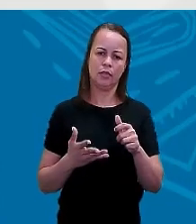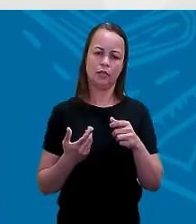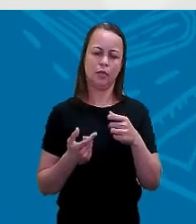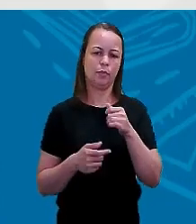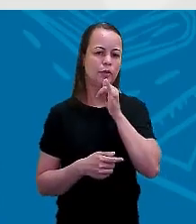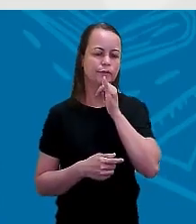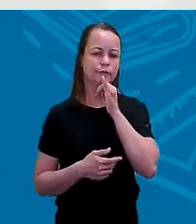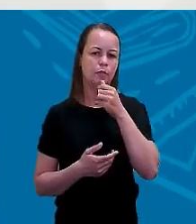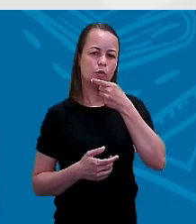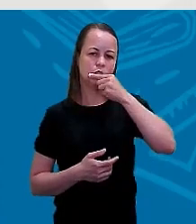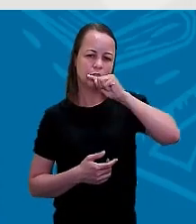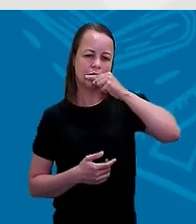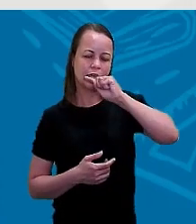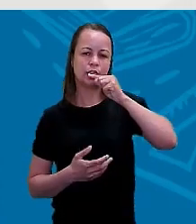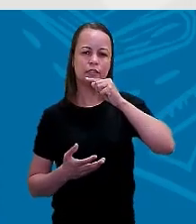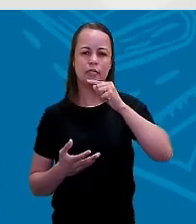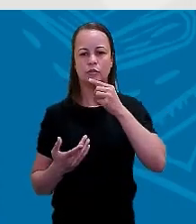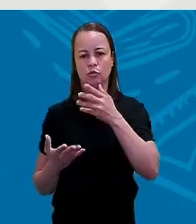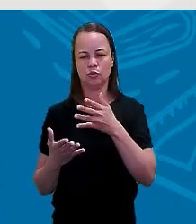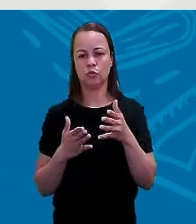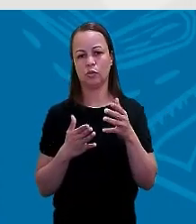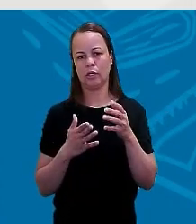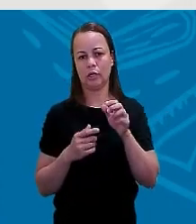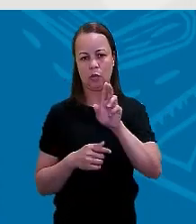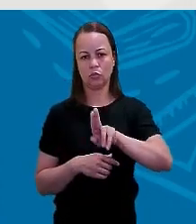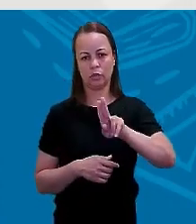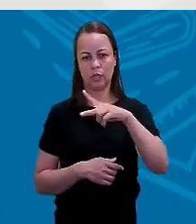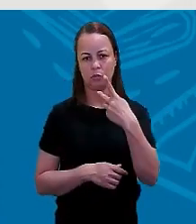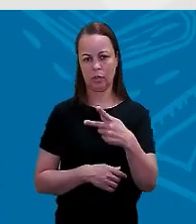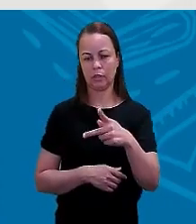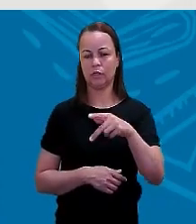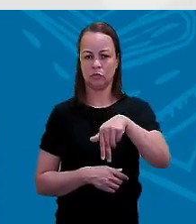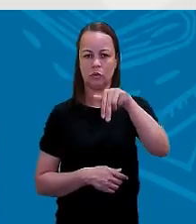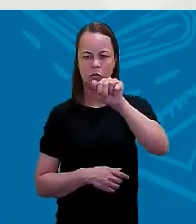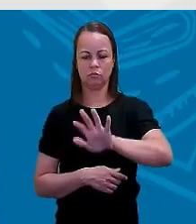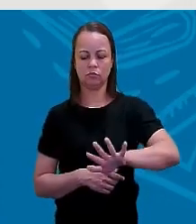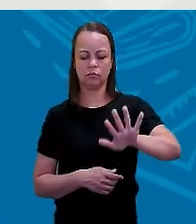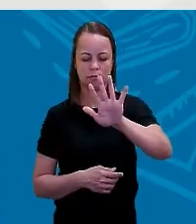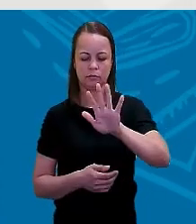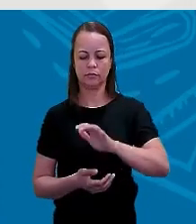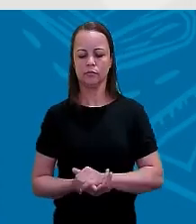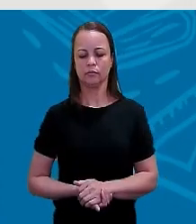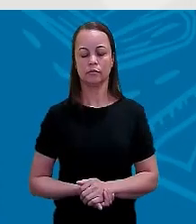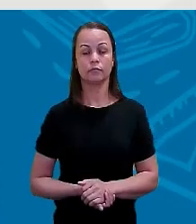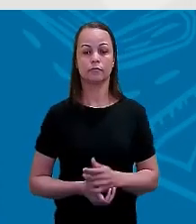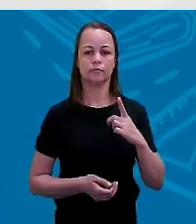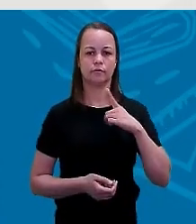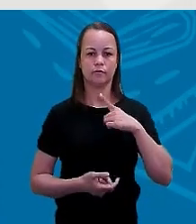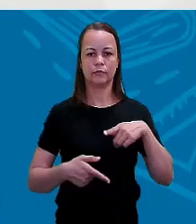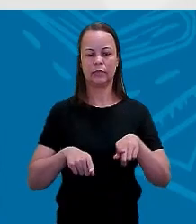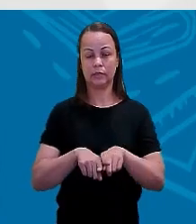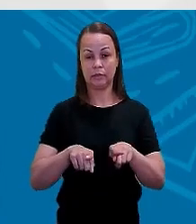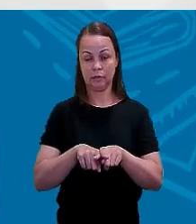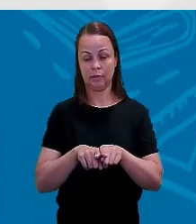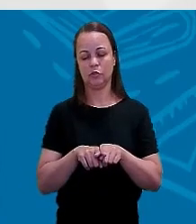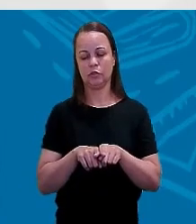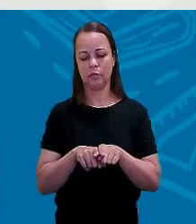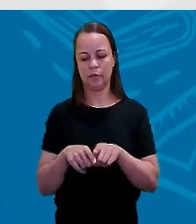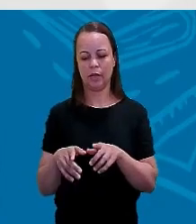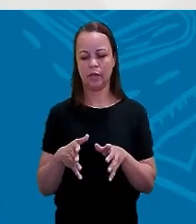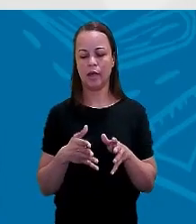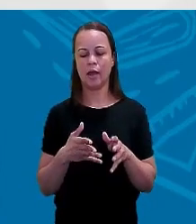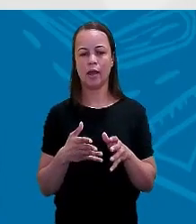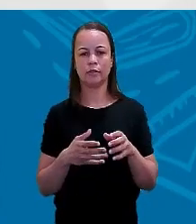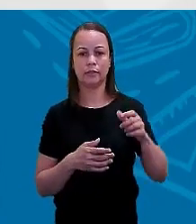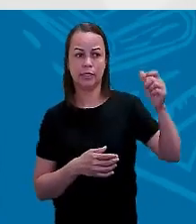utilizada, né? Muito utilizada aqui na nossa região Nordeste. Nós temos também a energia produzida através das hidrelétricas, ou